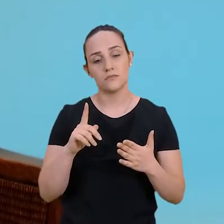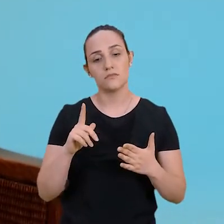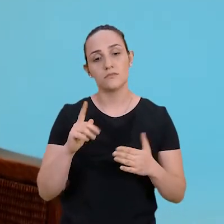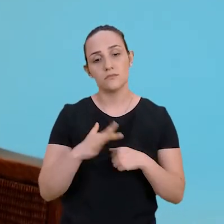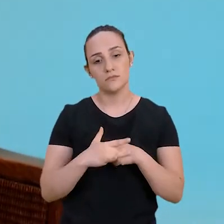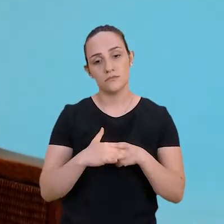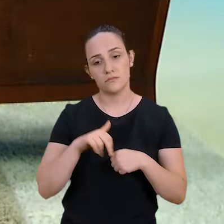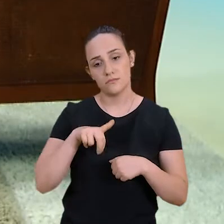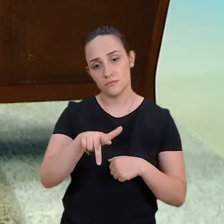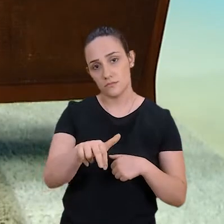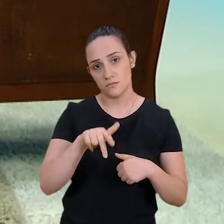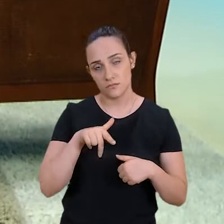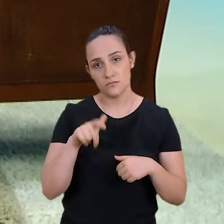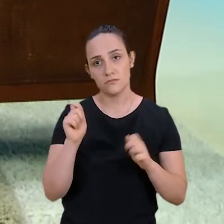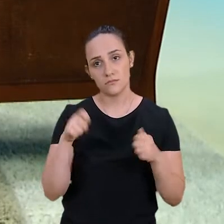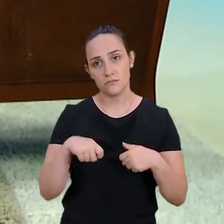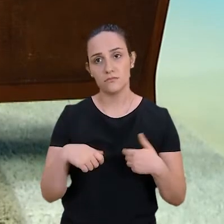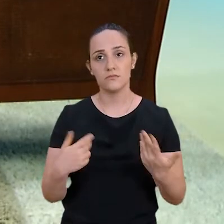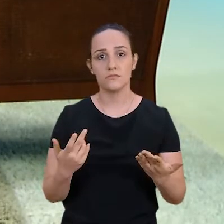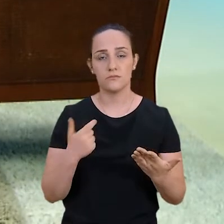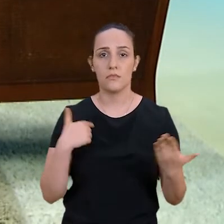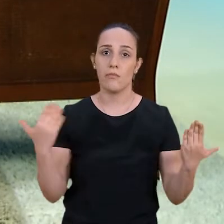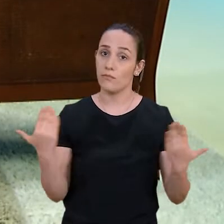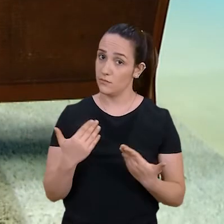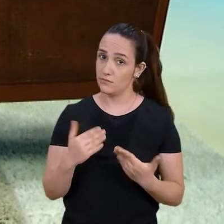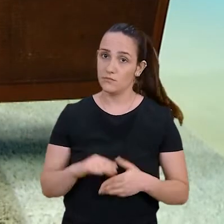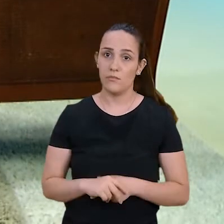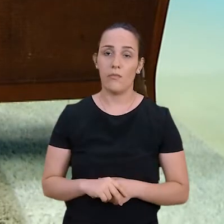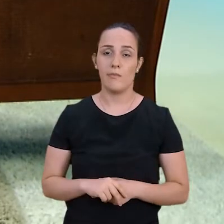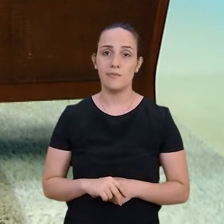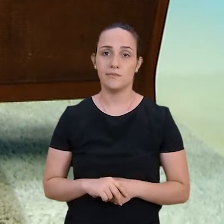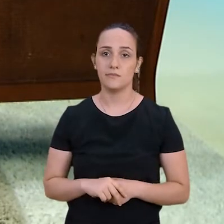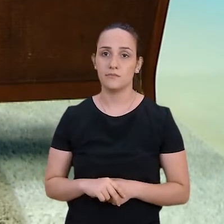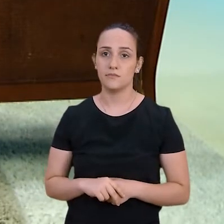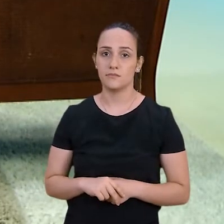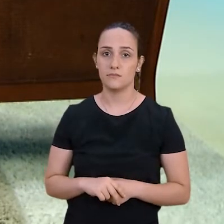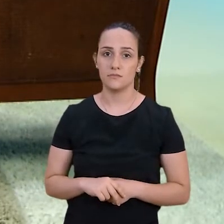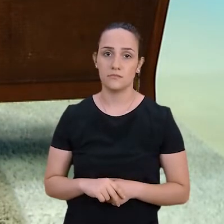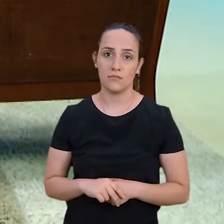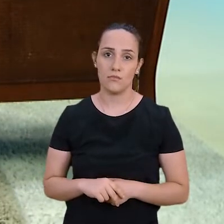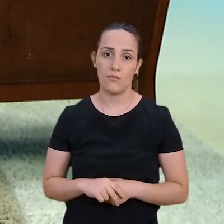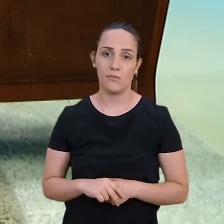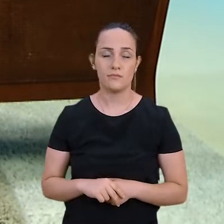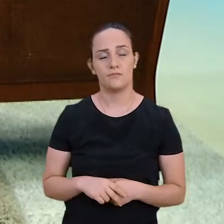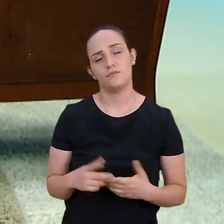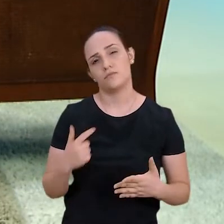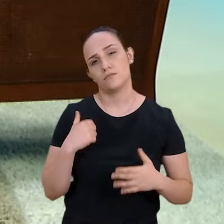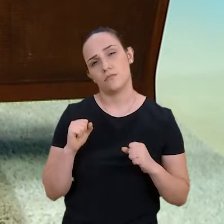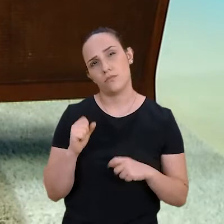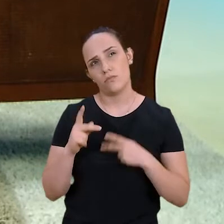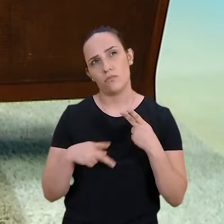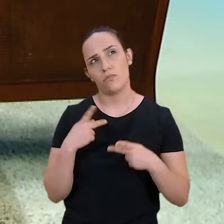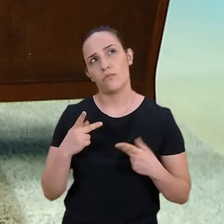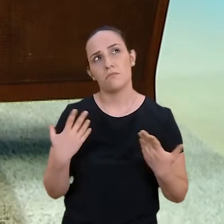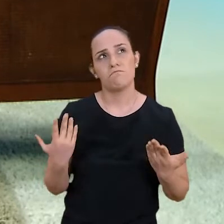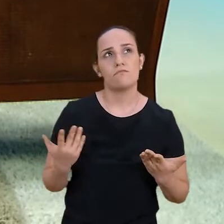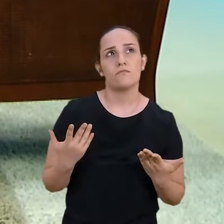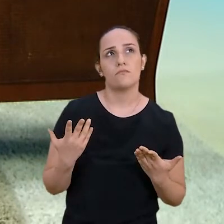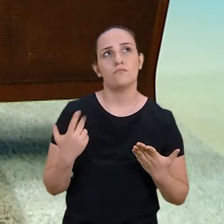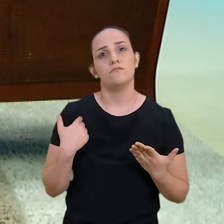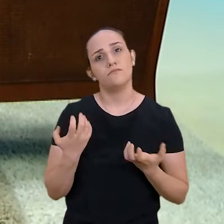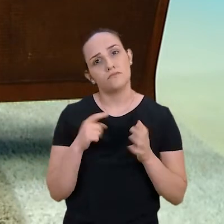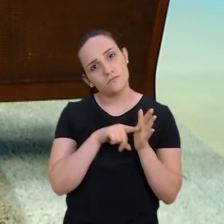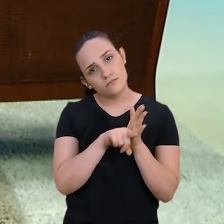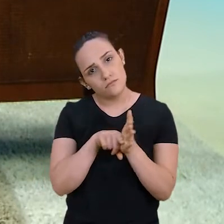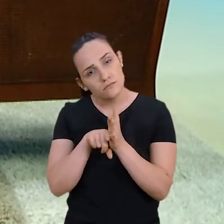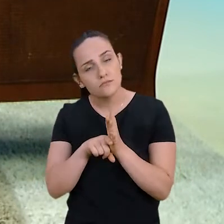doença. Então, assim, hoje eu estou... assim, como se diz,